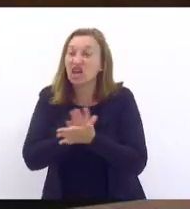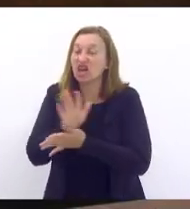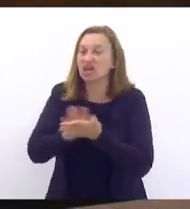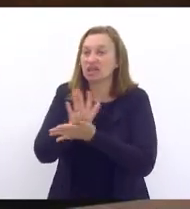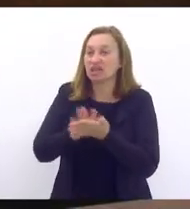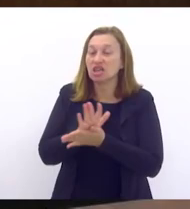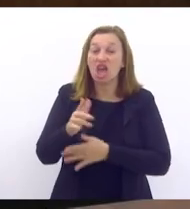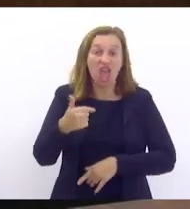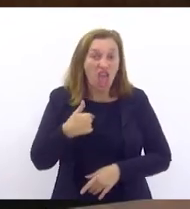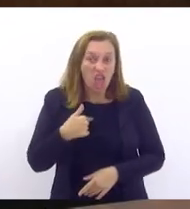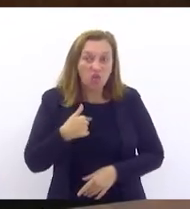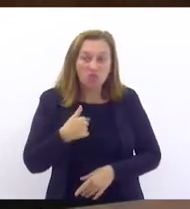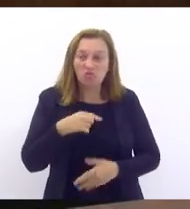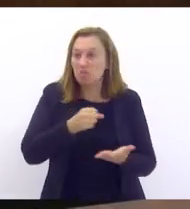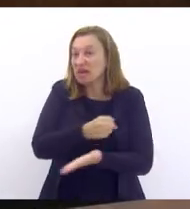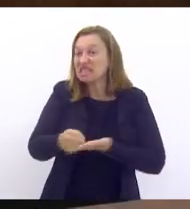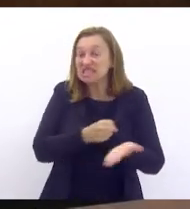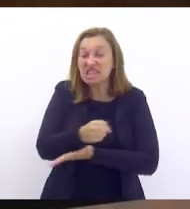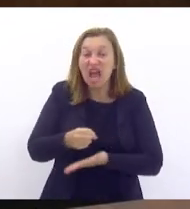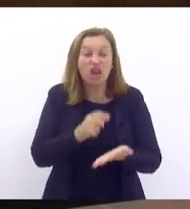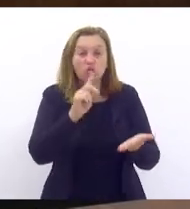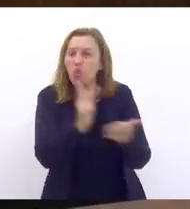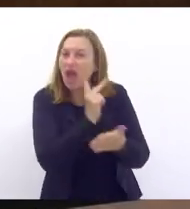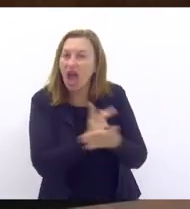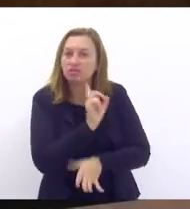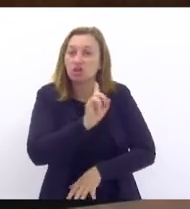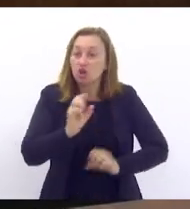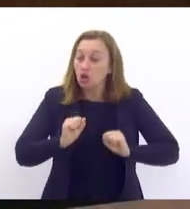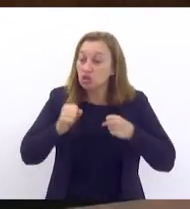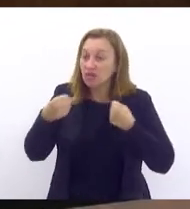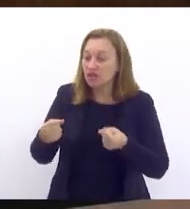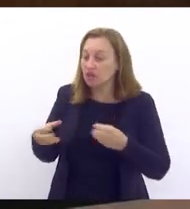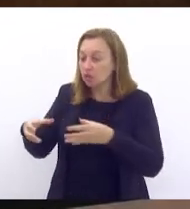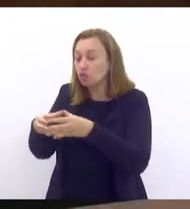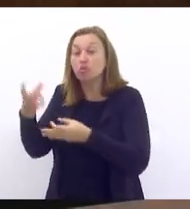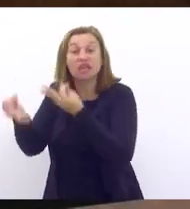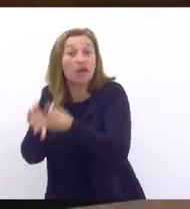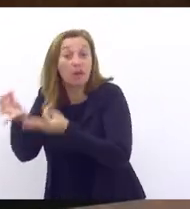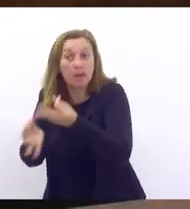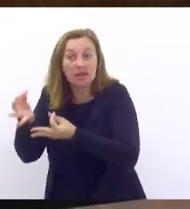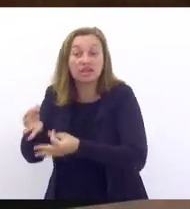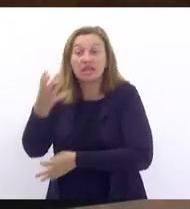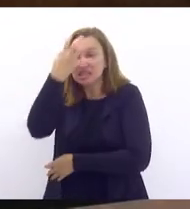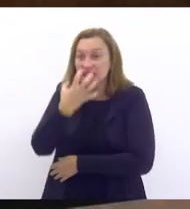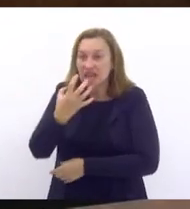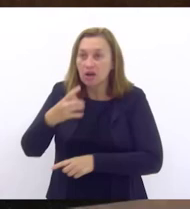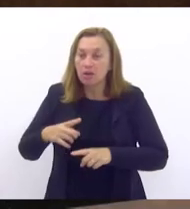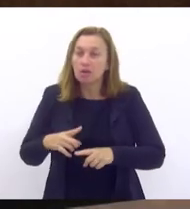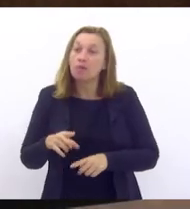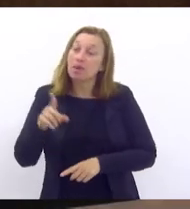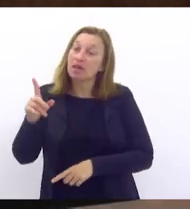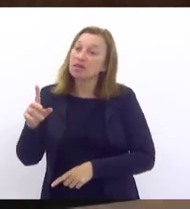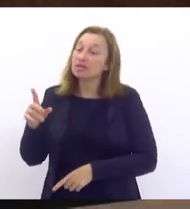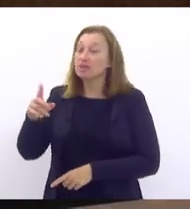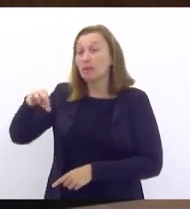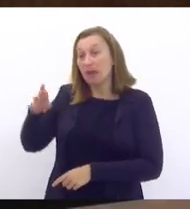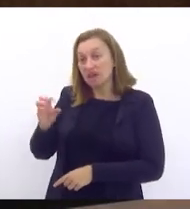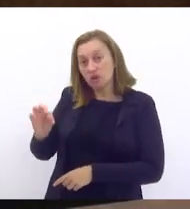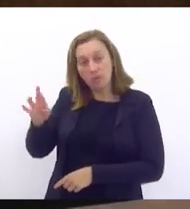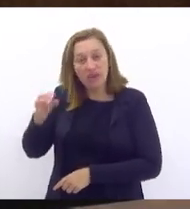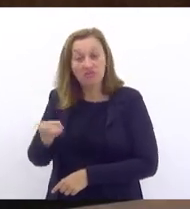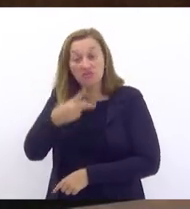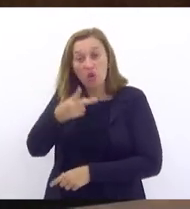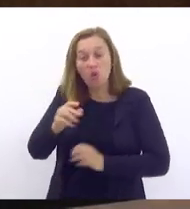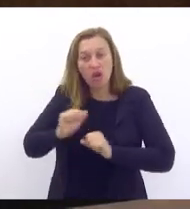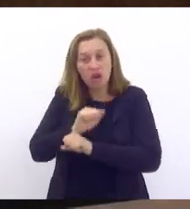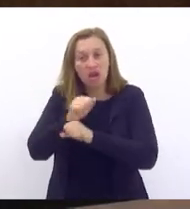eu não vou me basear naquilo que é errado. Eu defendo comunidade terapêutica séria. O Márcio Gualberto disse aqui, falou de maneira muito